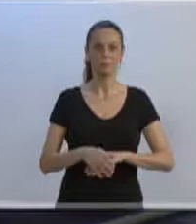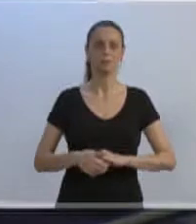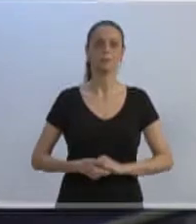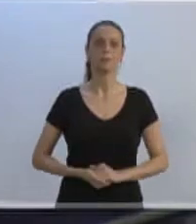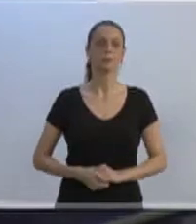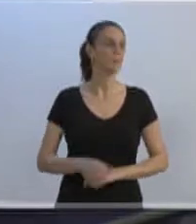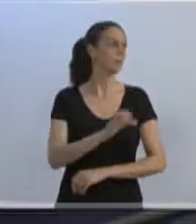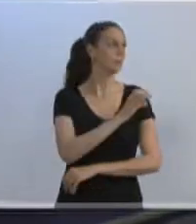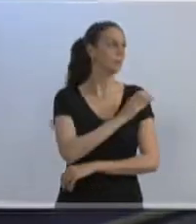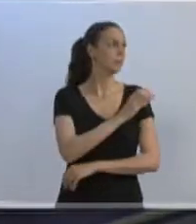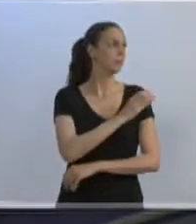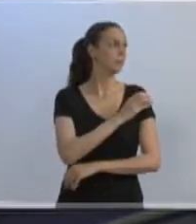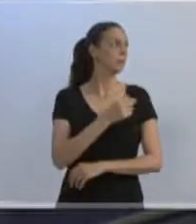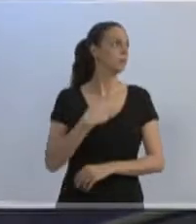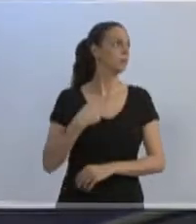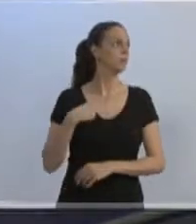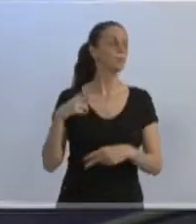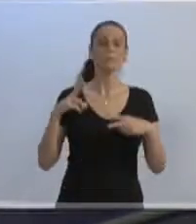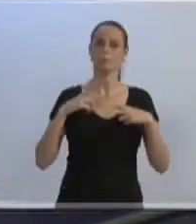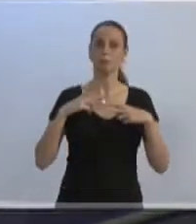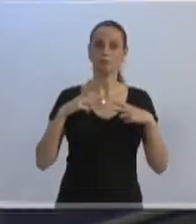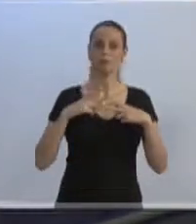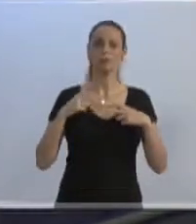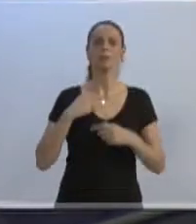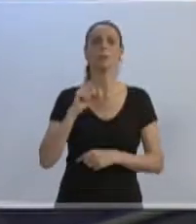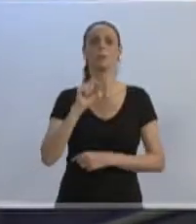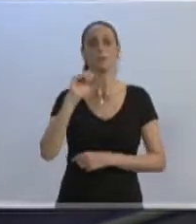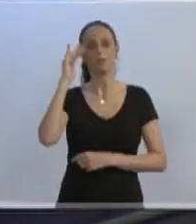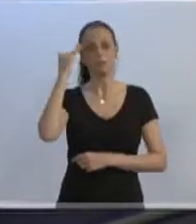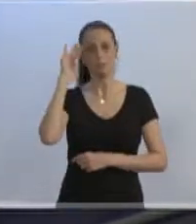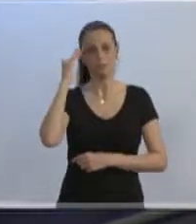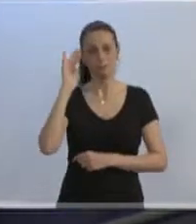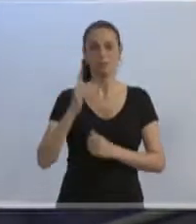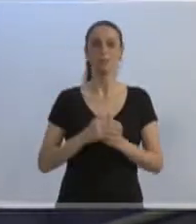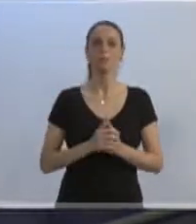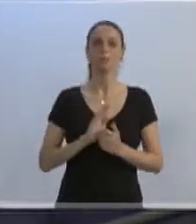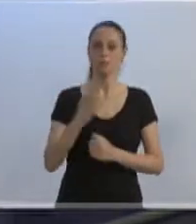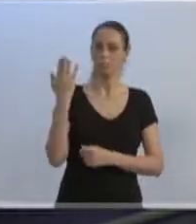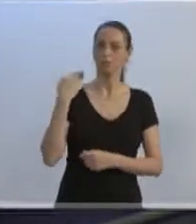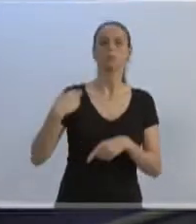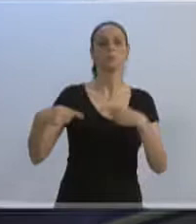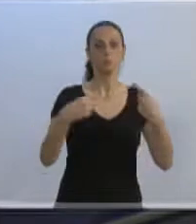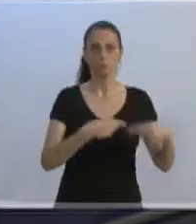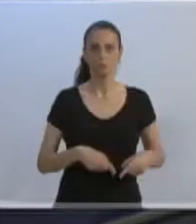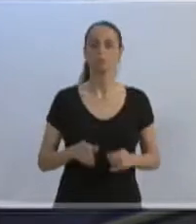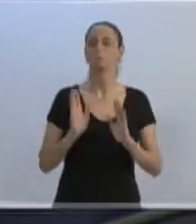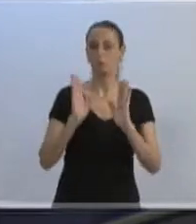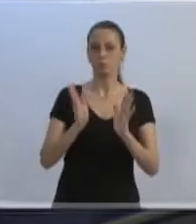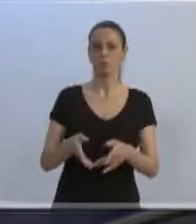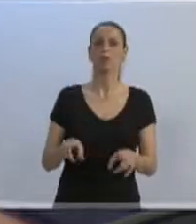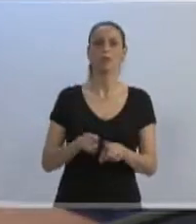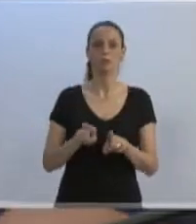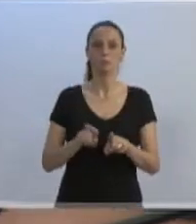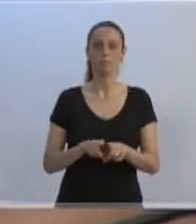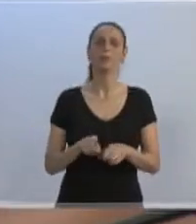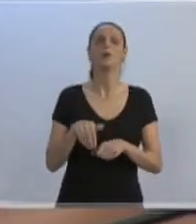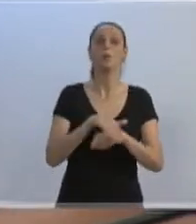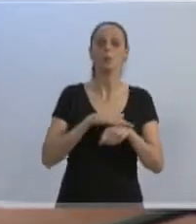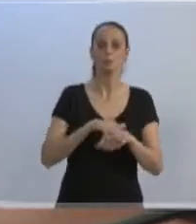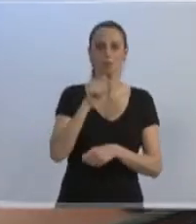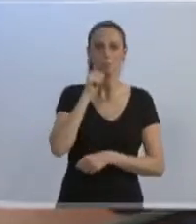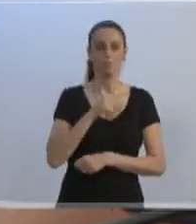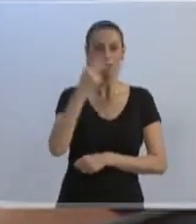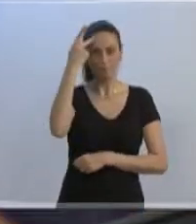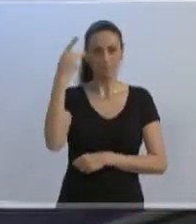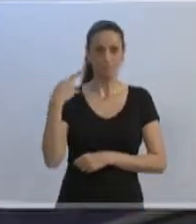das creches eu particularmente tenho o entendimento é e também cheguei a discutir isso já com a secretária e